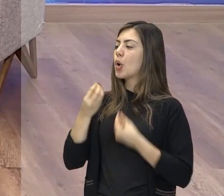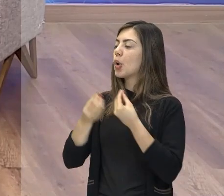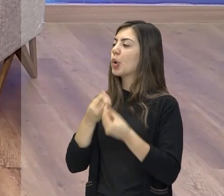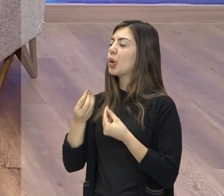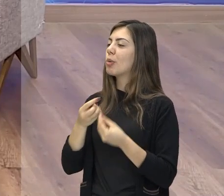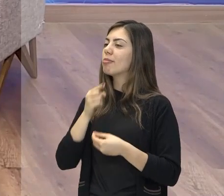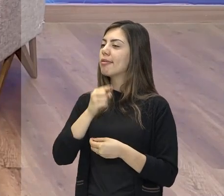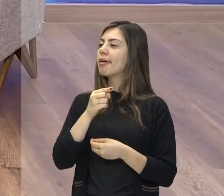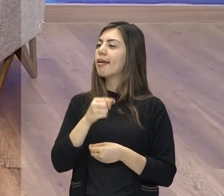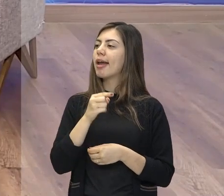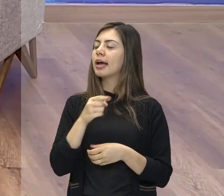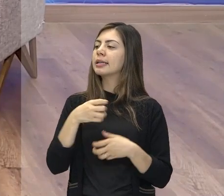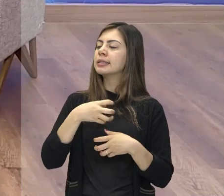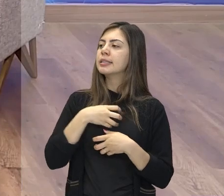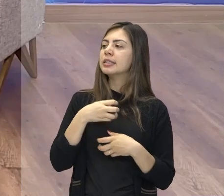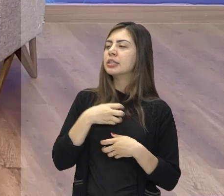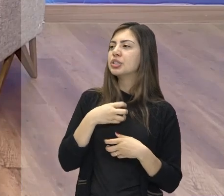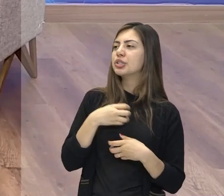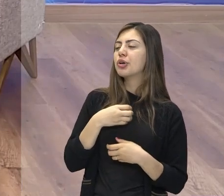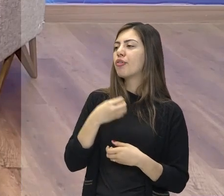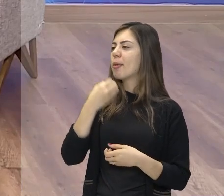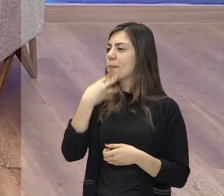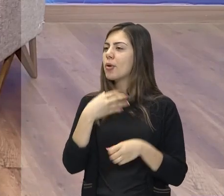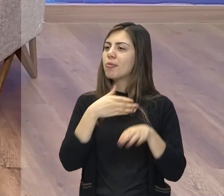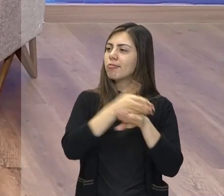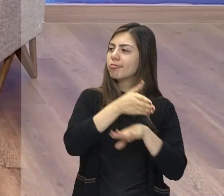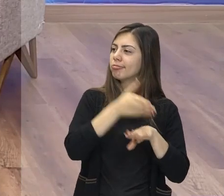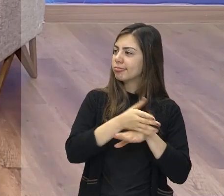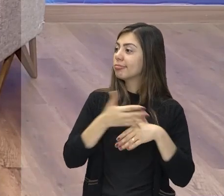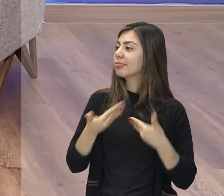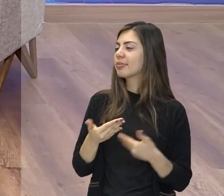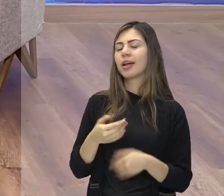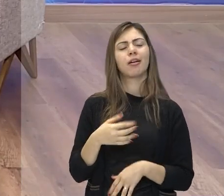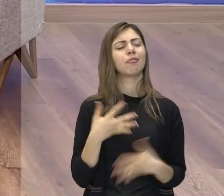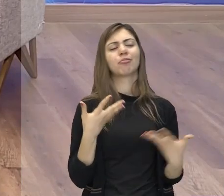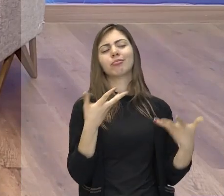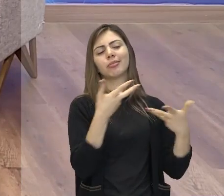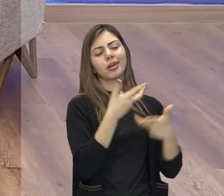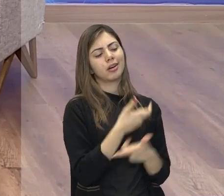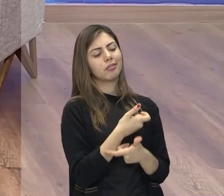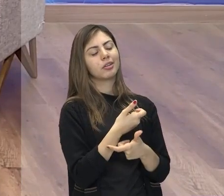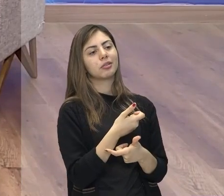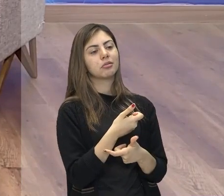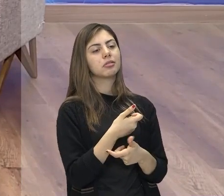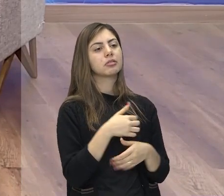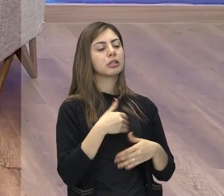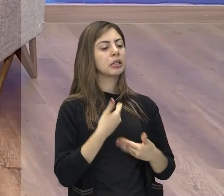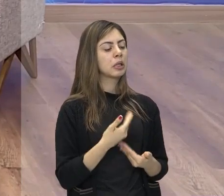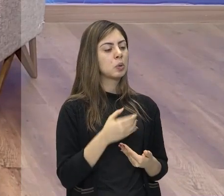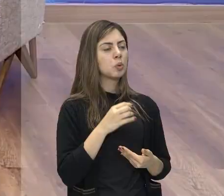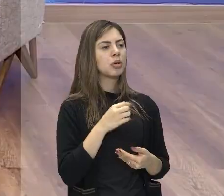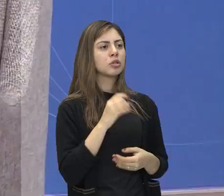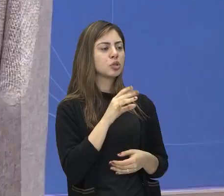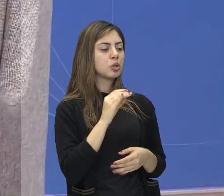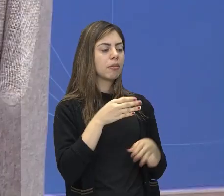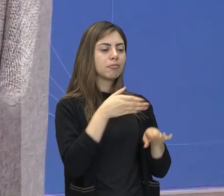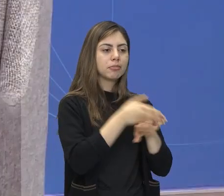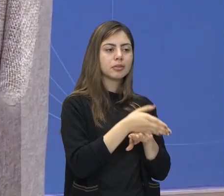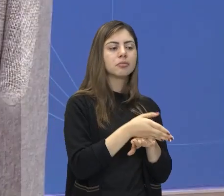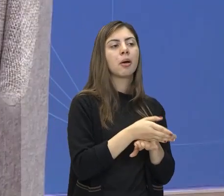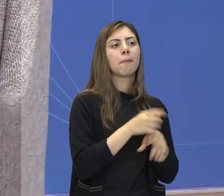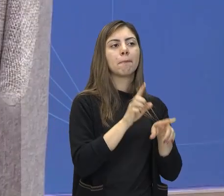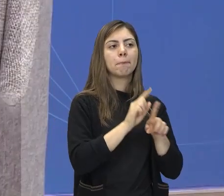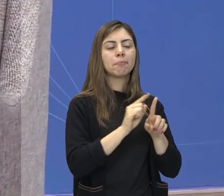participar desse festival? Foi incrível. Não só pela participação em si, mas pelas conexões que nós fizemos, né?